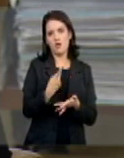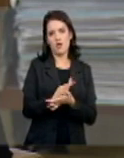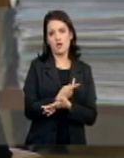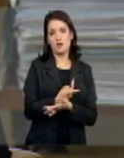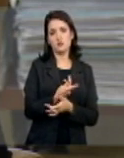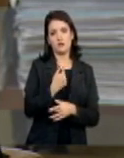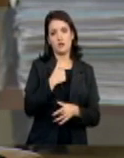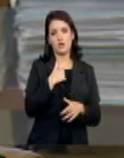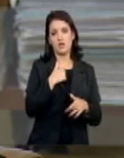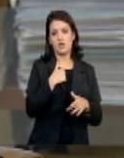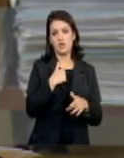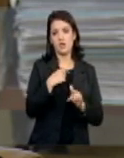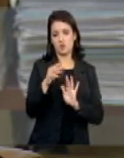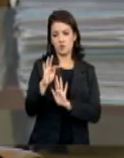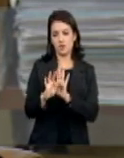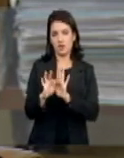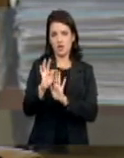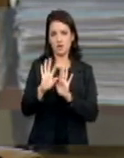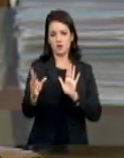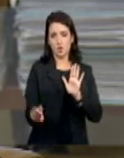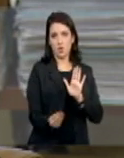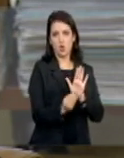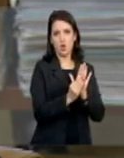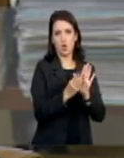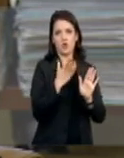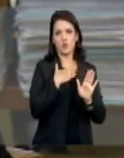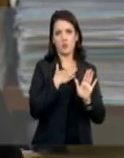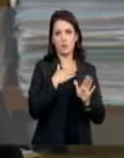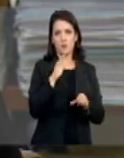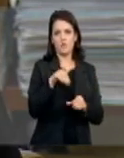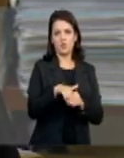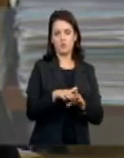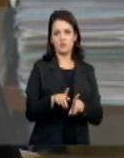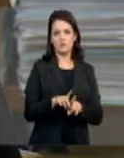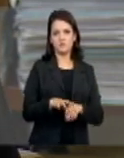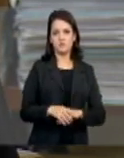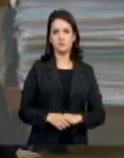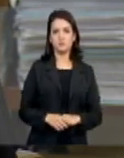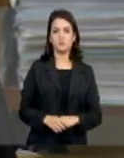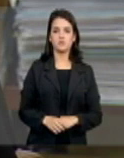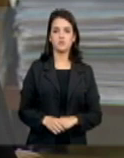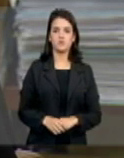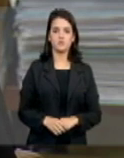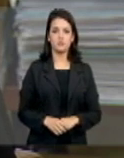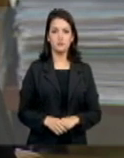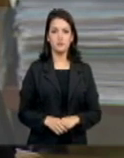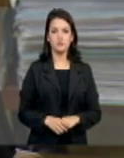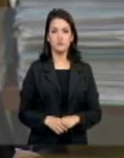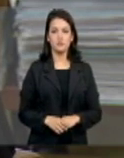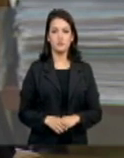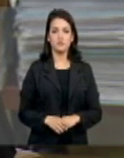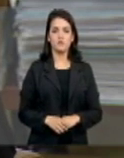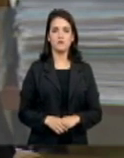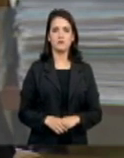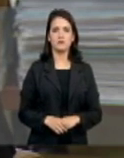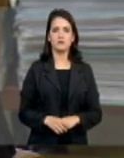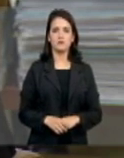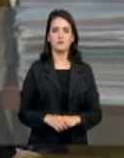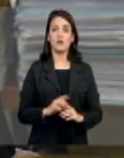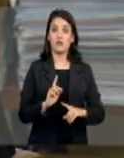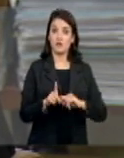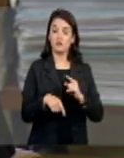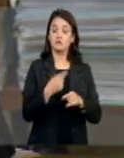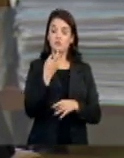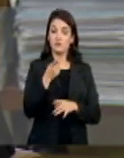esses fragmentos no corpo do meu voto e daí em seguida digo que é